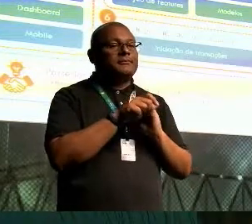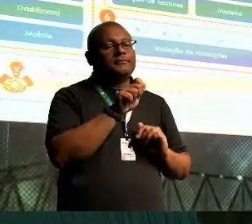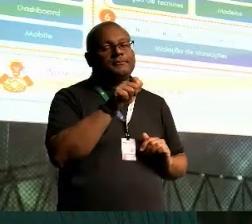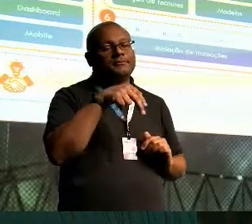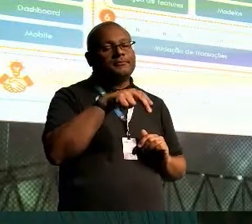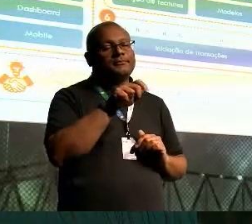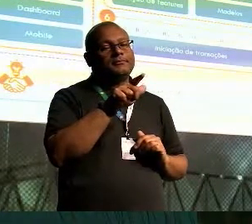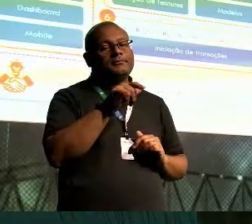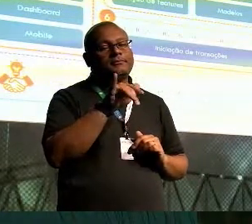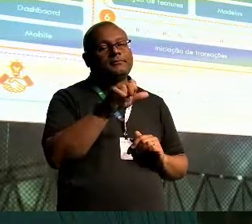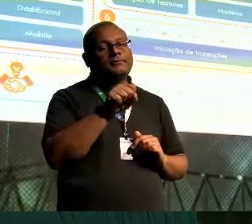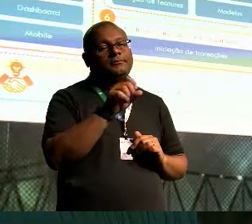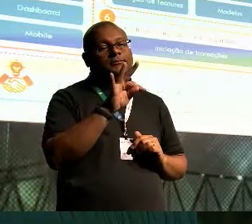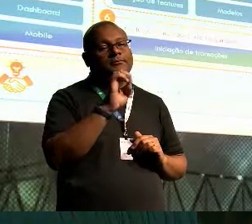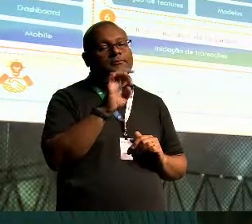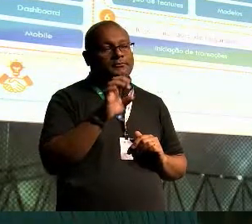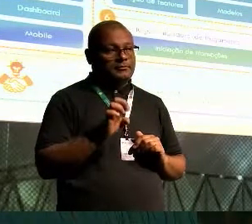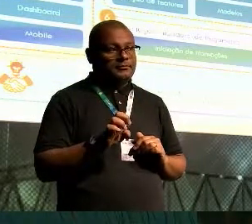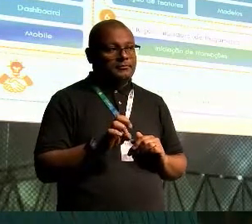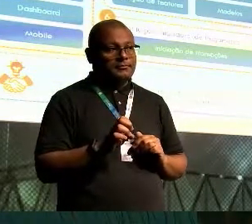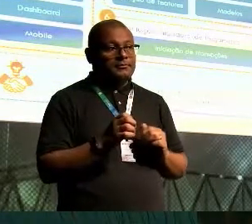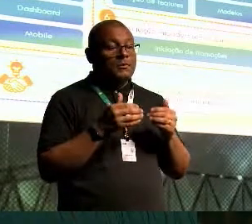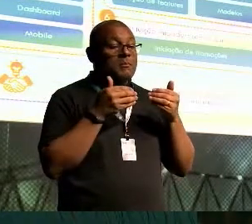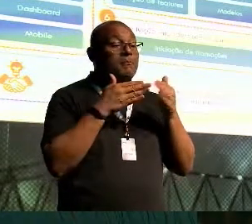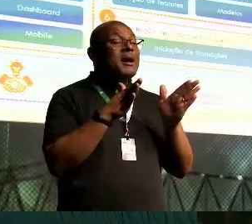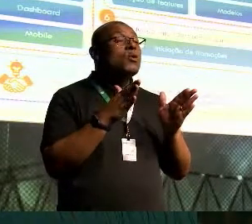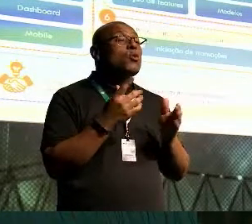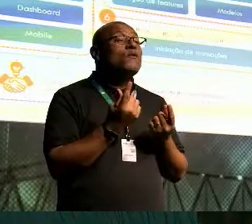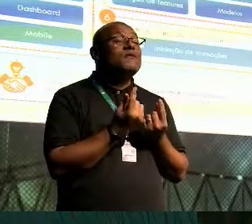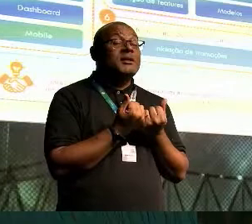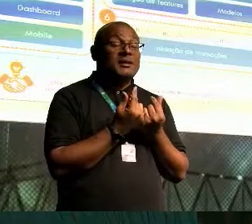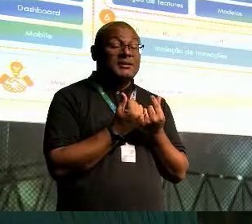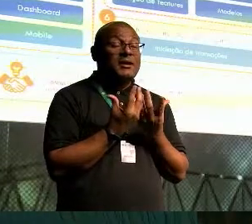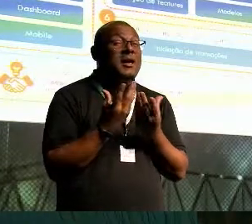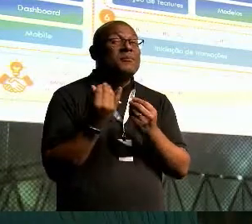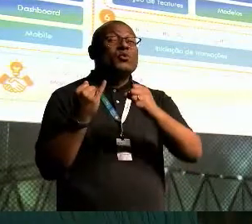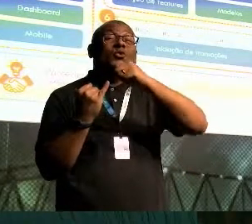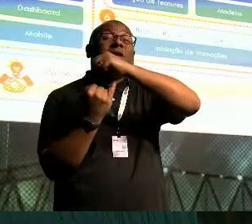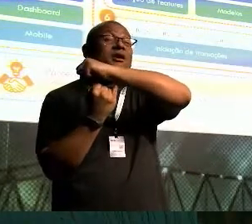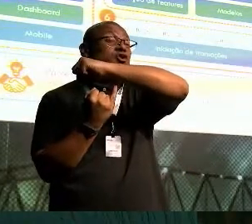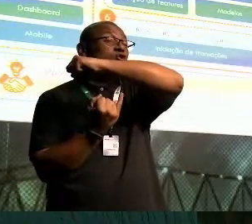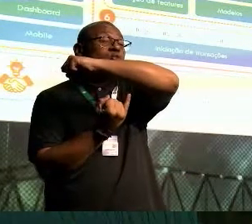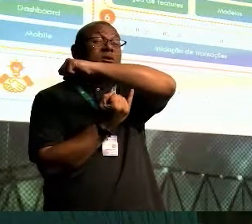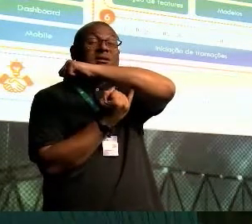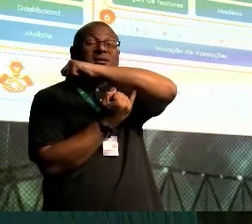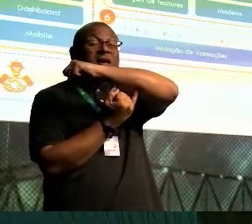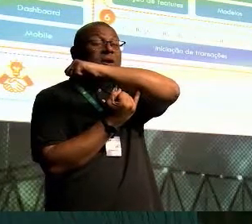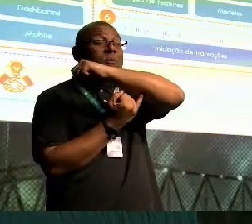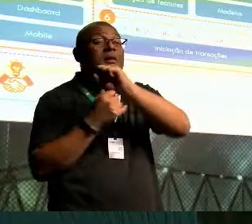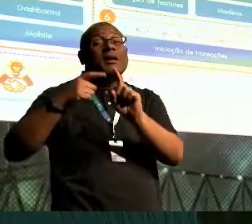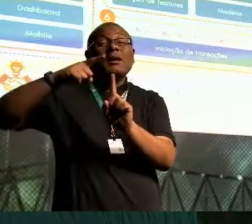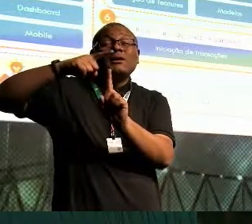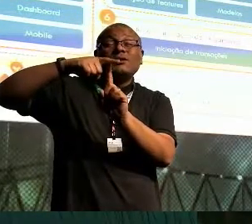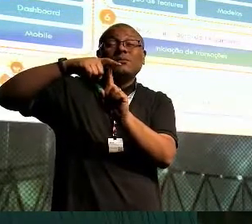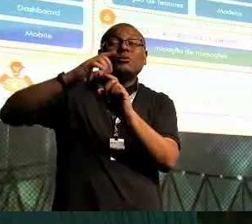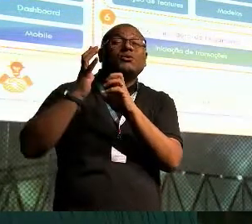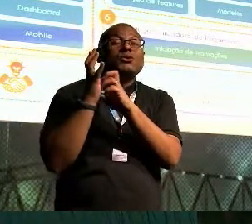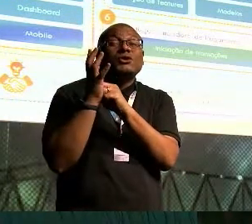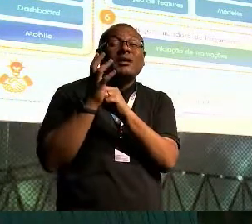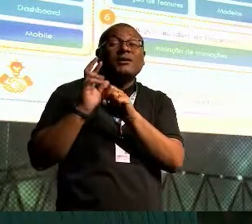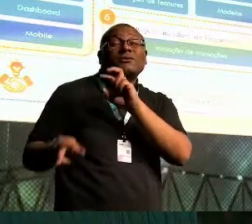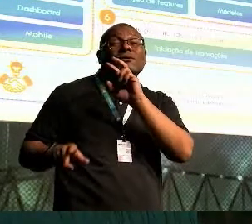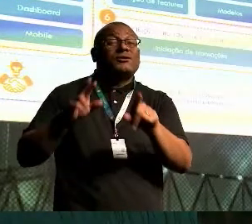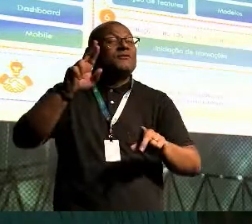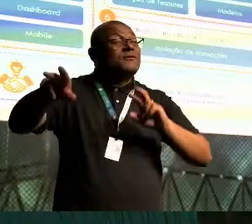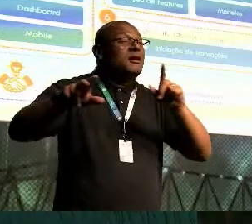Os dados do Open Finance, como eu falei, são muitas instituições, tipos de dados totalmente diferentes. Então, as instituições estão nessa parte